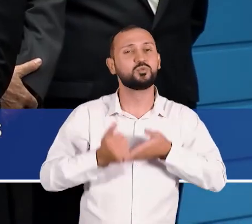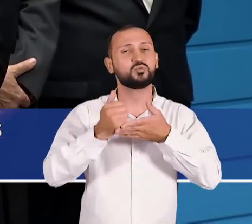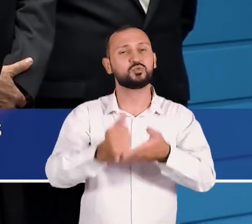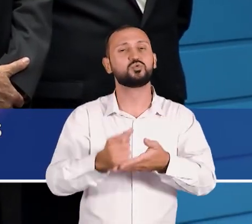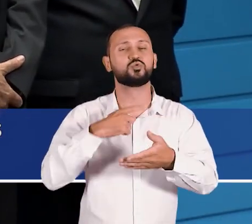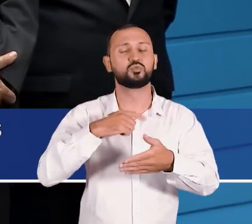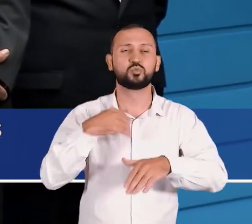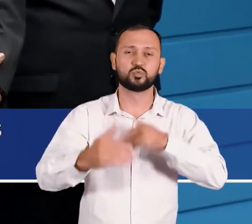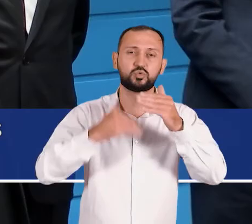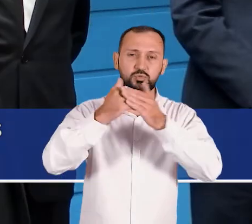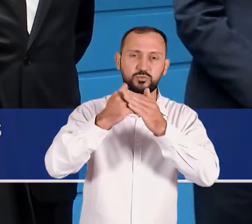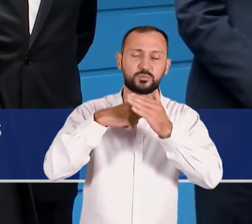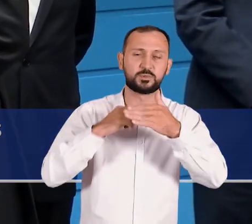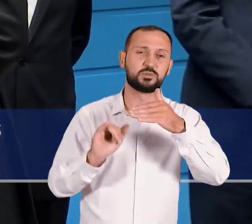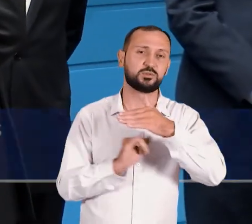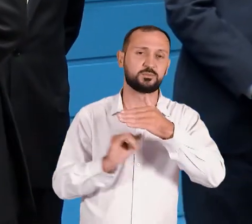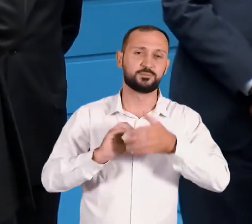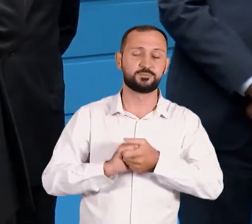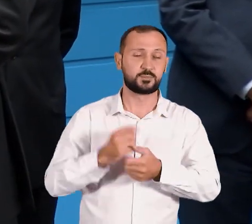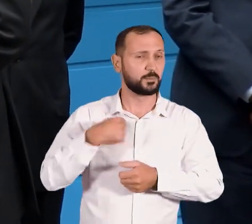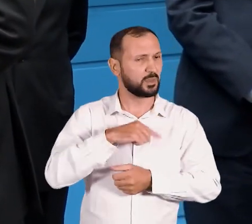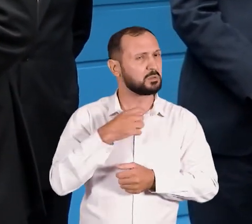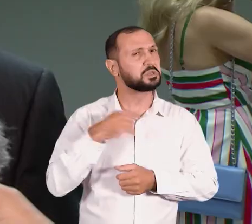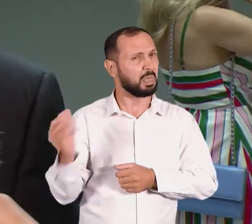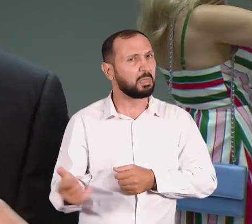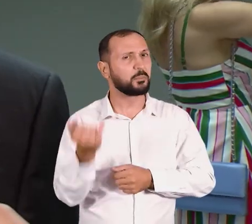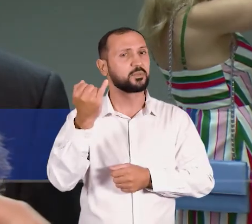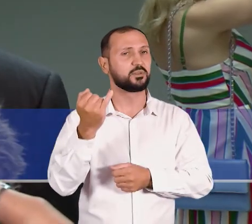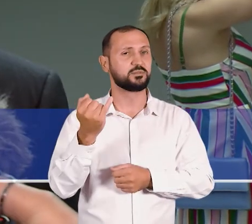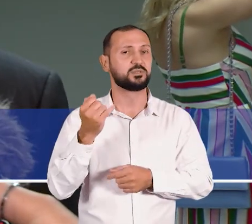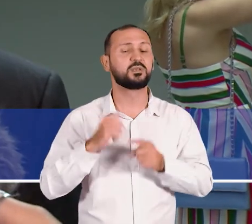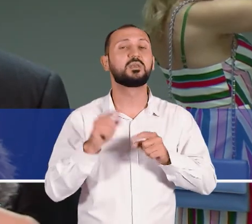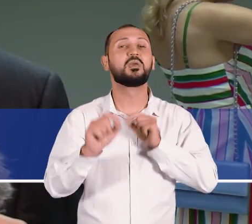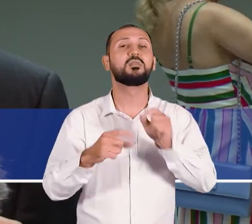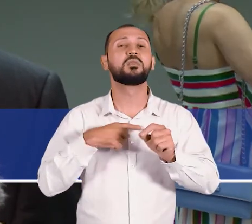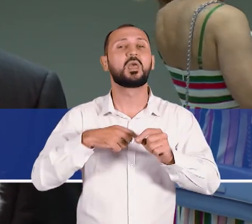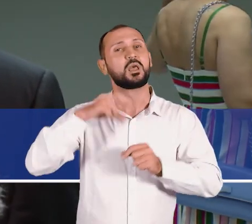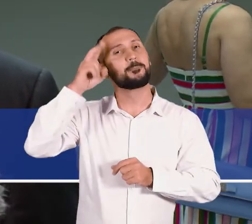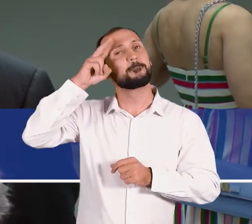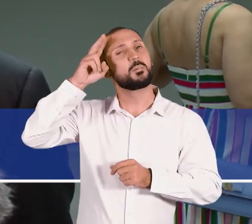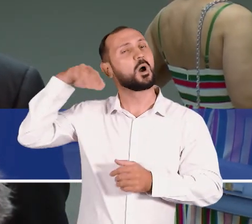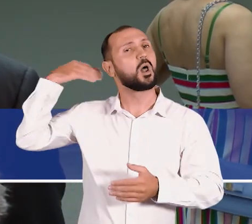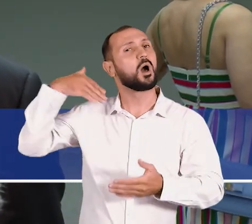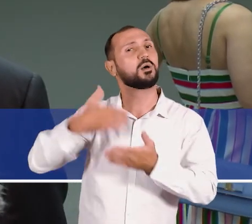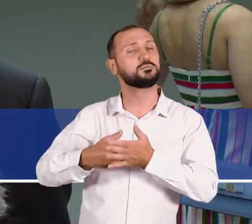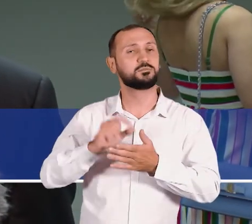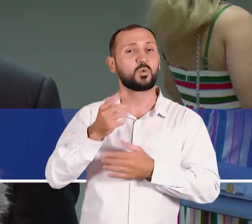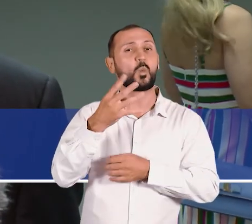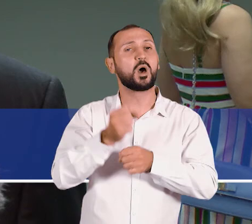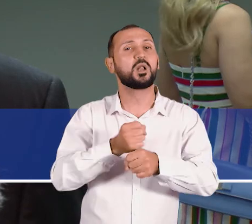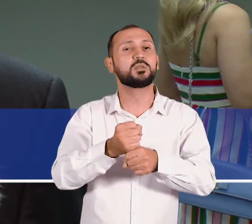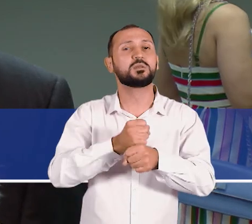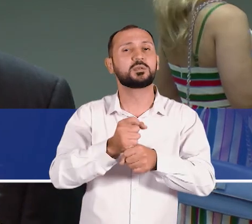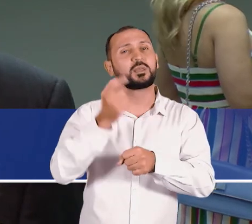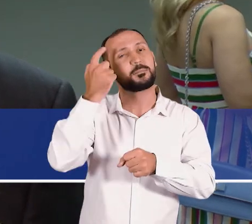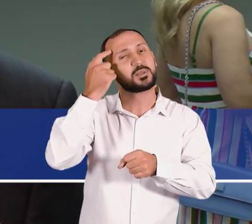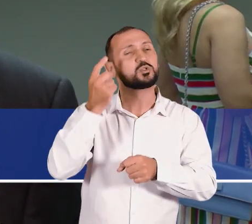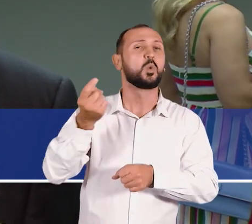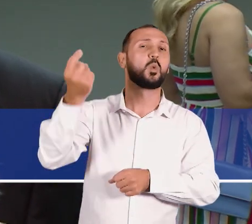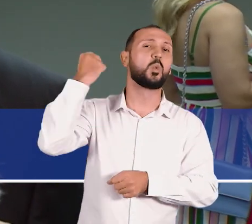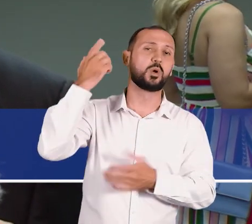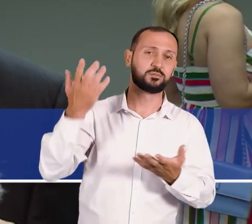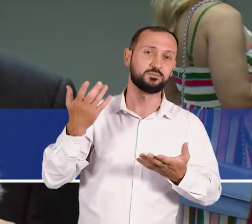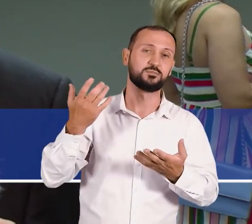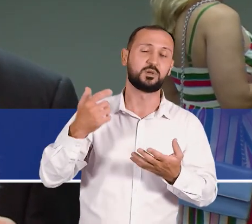por sua contribuição no desenvolvimento da instituição. Para nós é de suma importância. Quem tem essa memória? 40 anos,